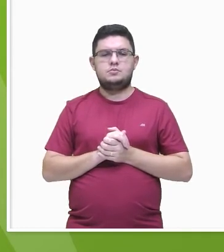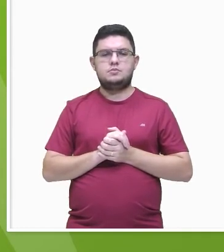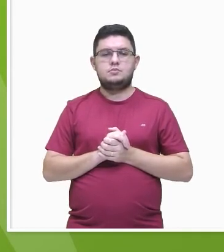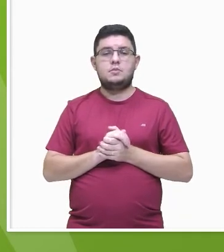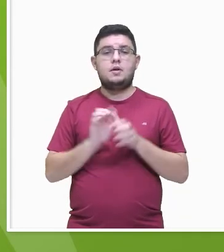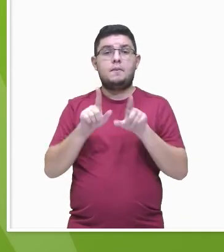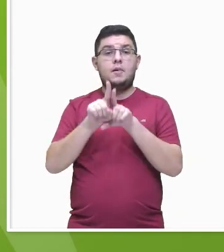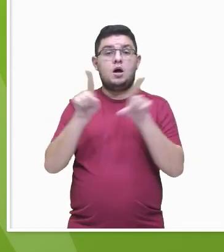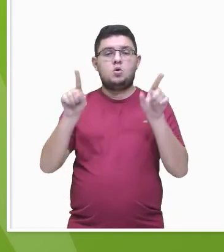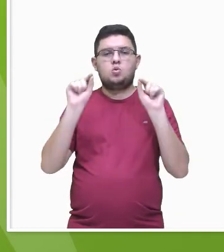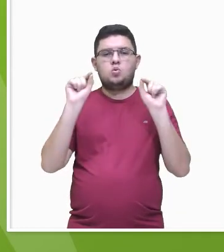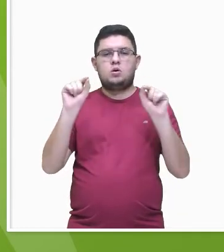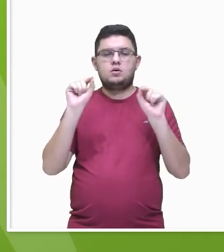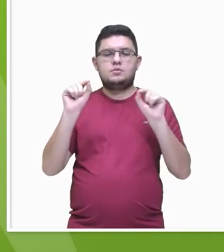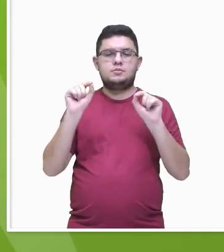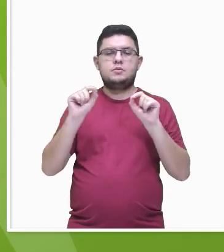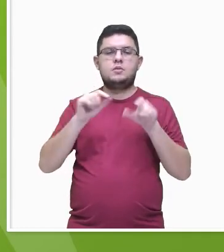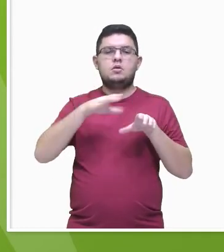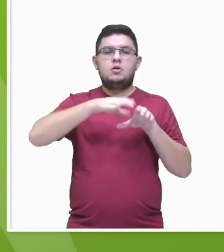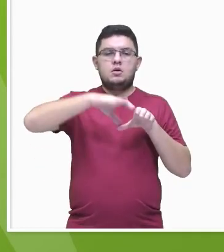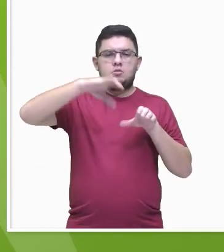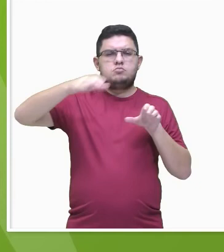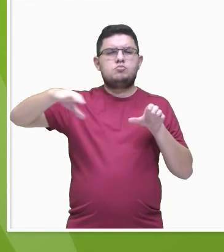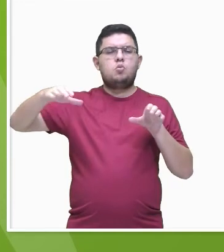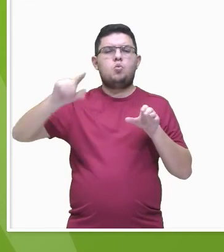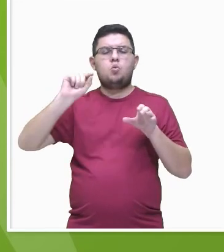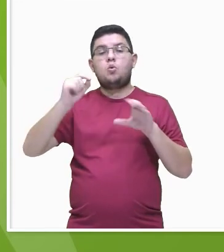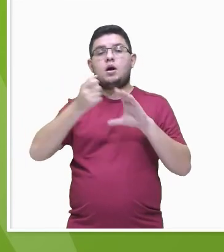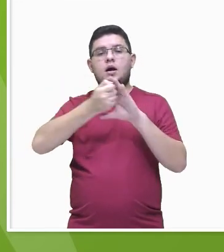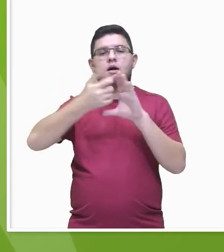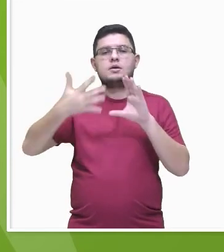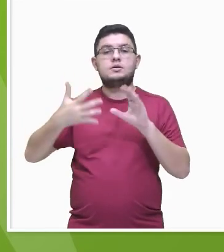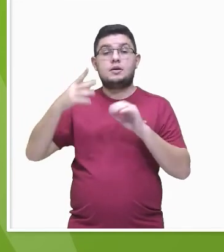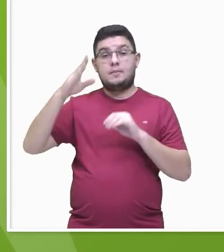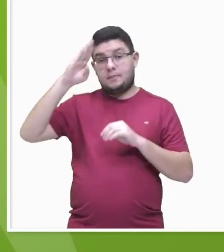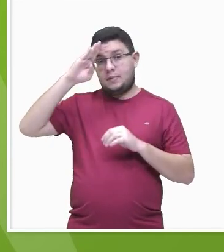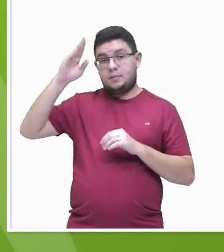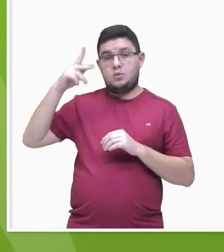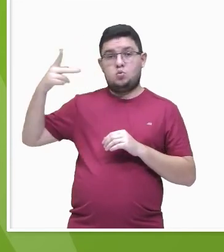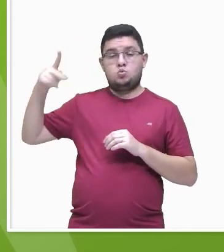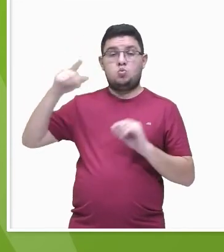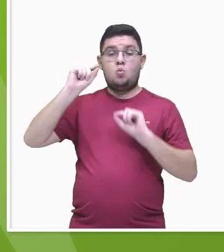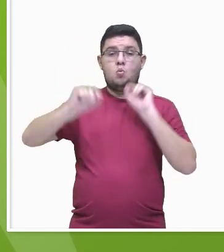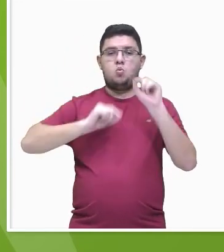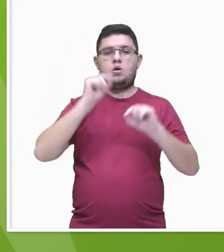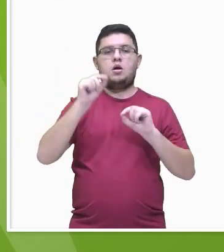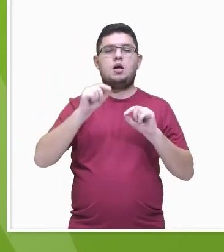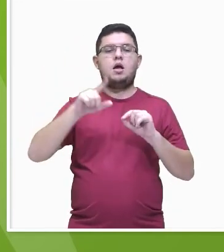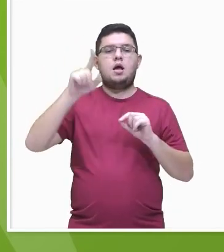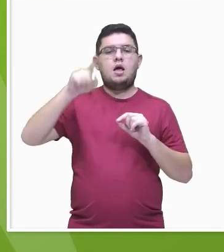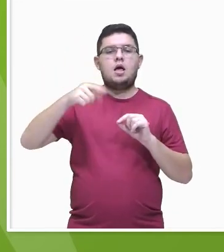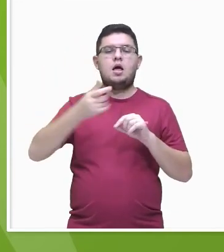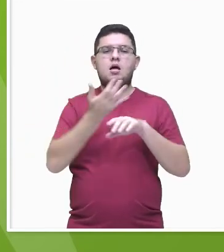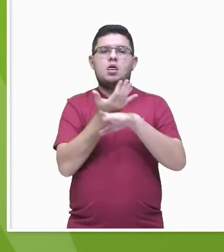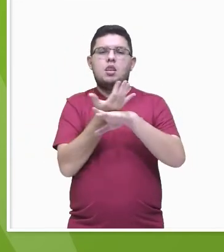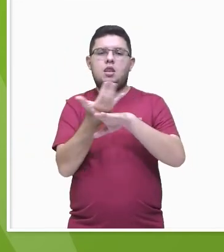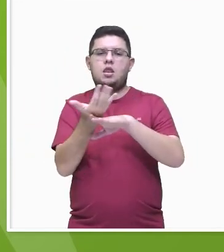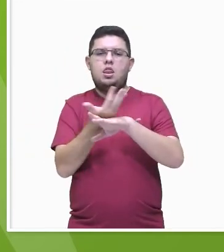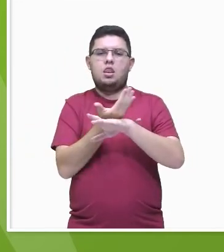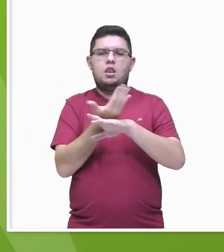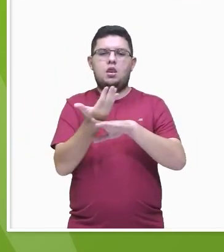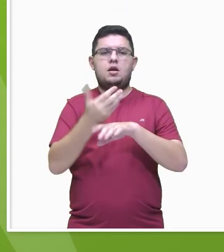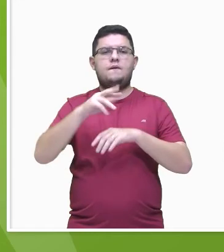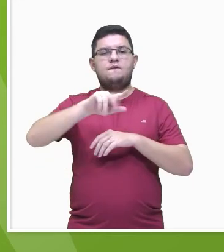não deixa de ter aquela característica principal ali dos equinodermos, que é a presença dos espinhos na